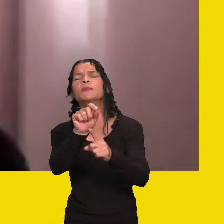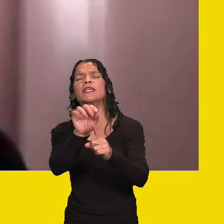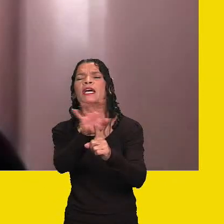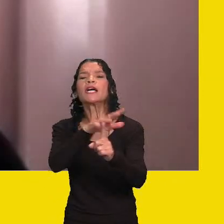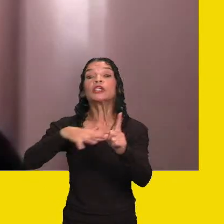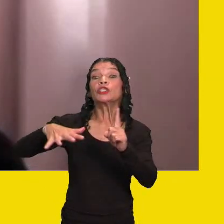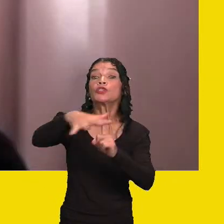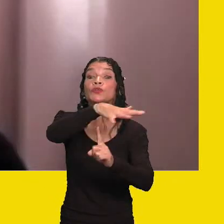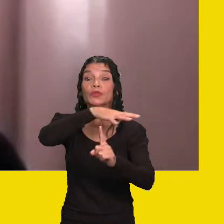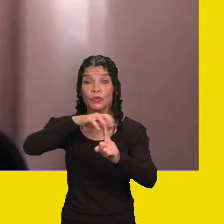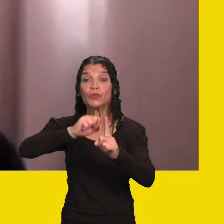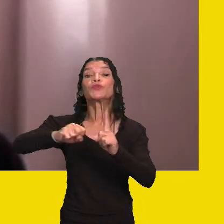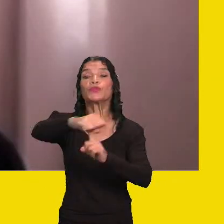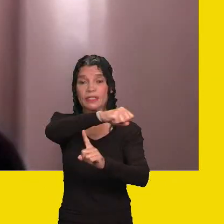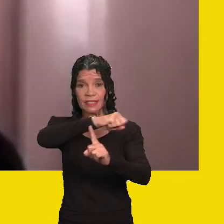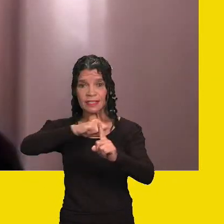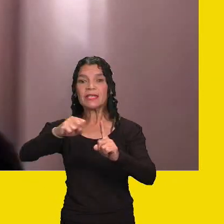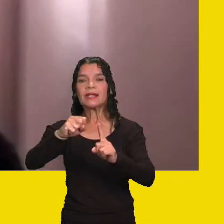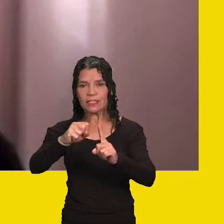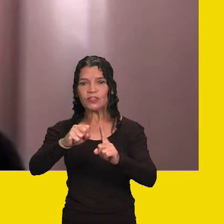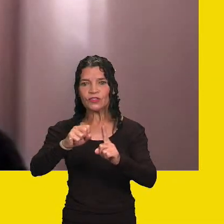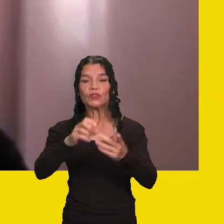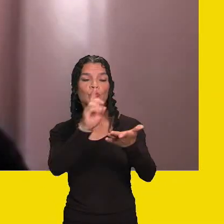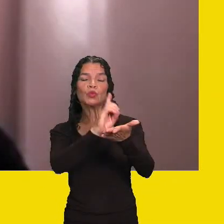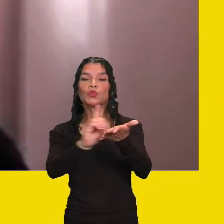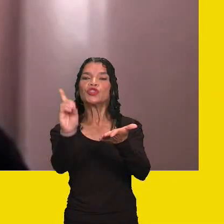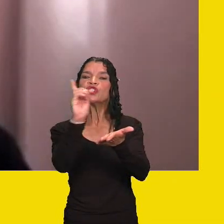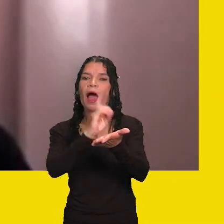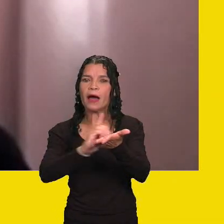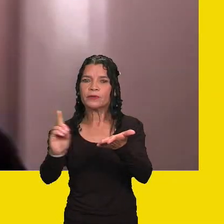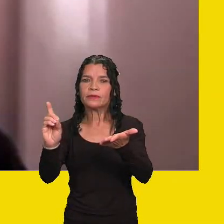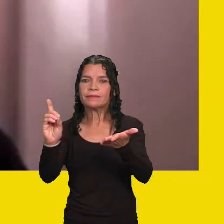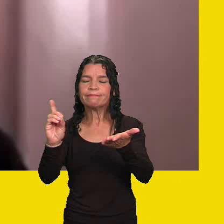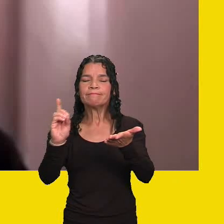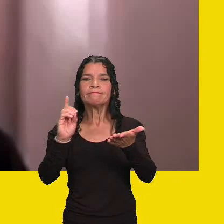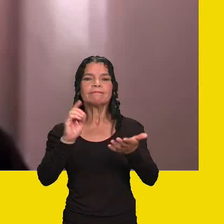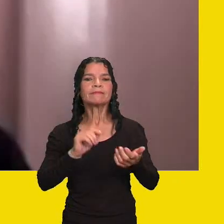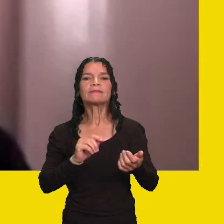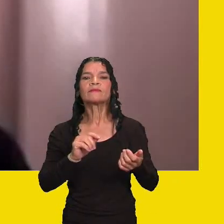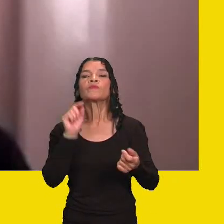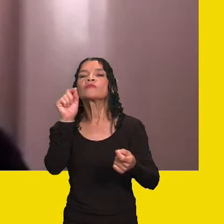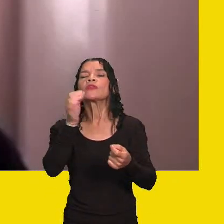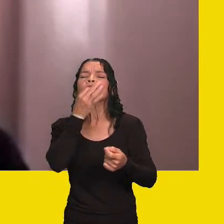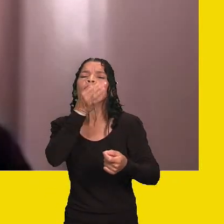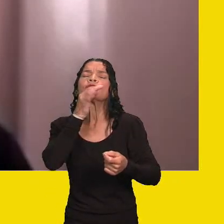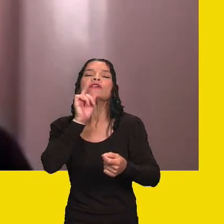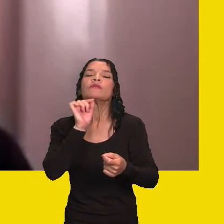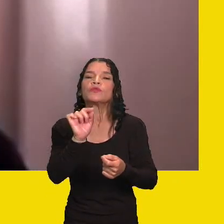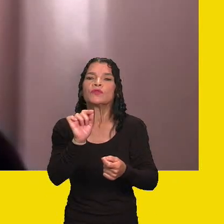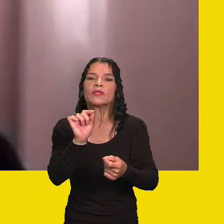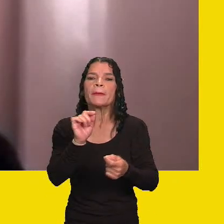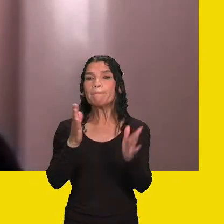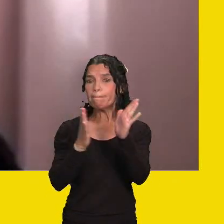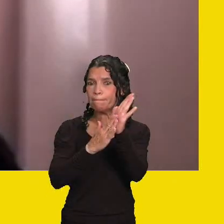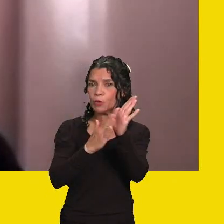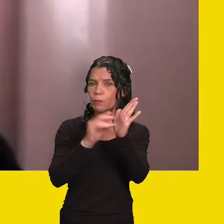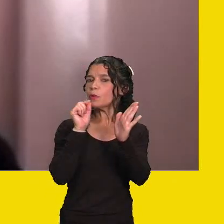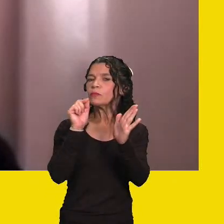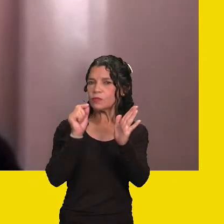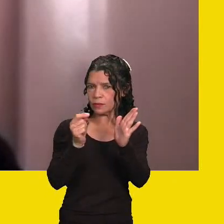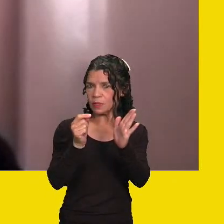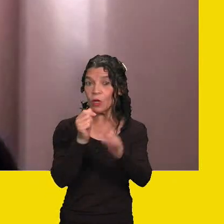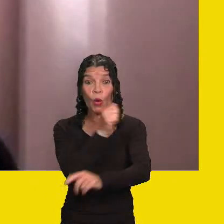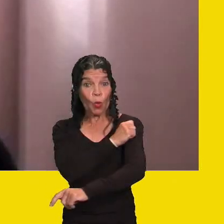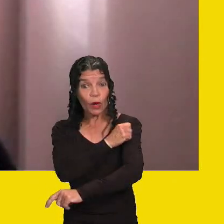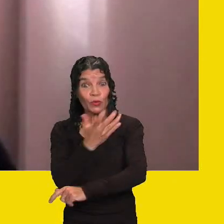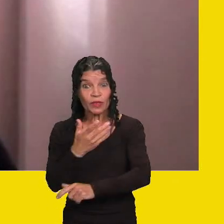que perpassavam por esse diário. E foi sugerido, a gente sugeriu que propomos, se eles queriam escrever